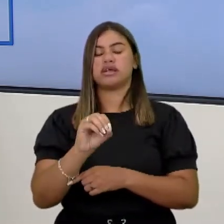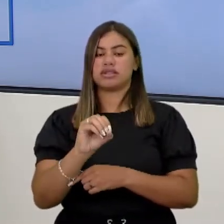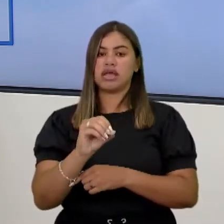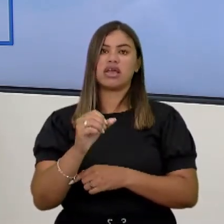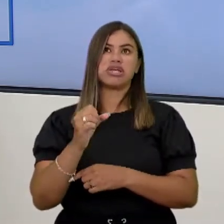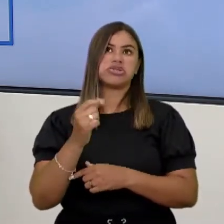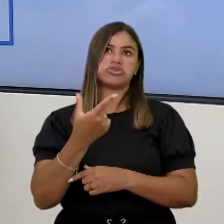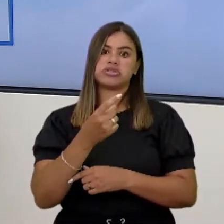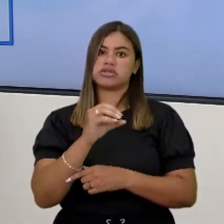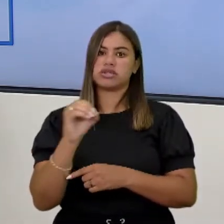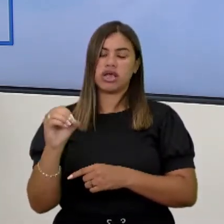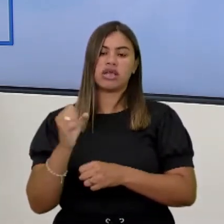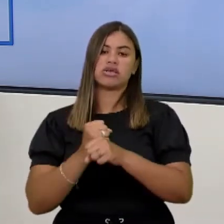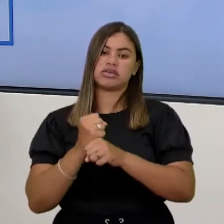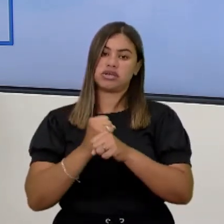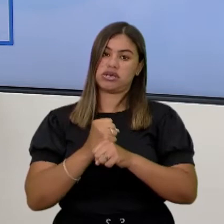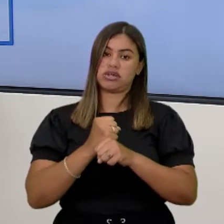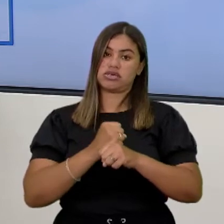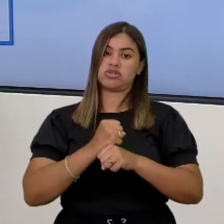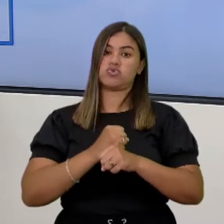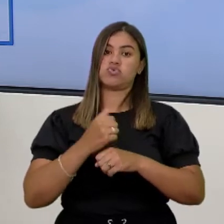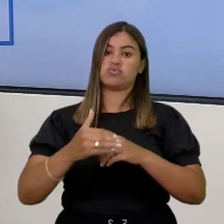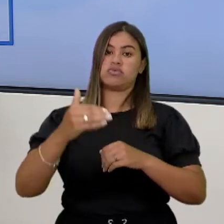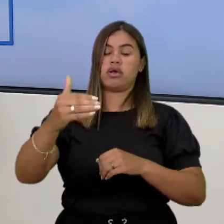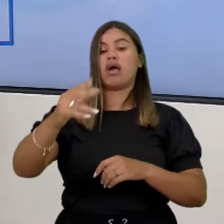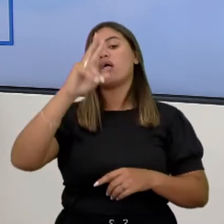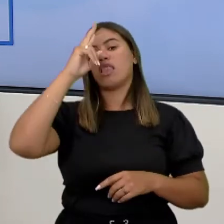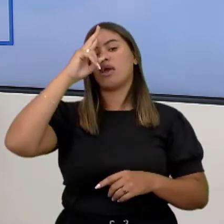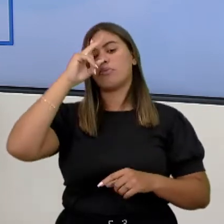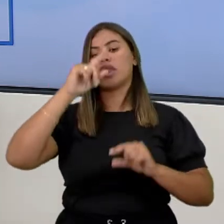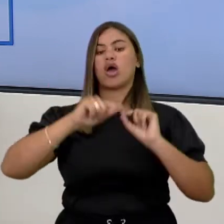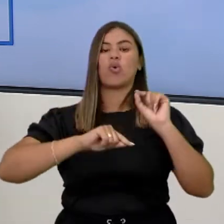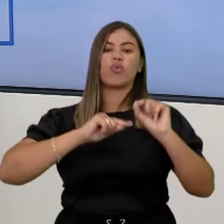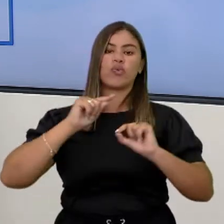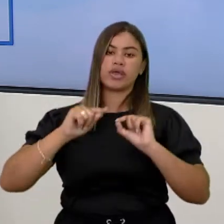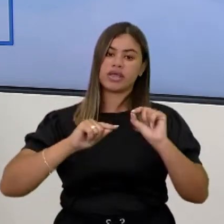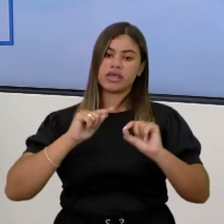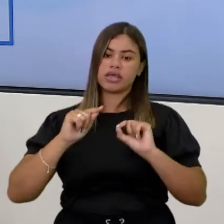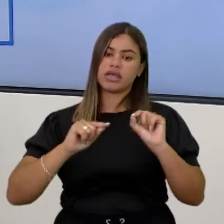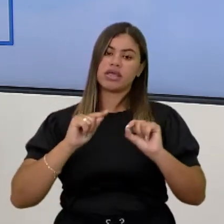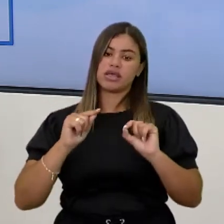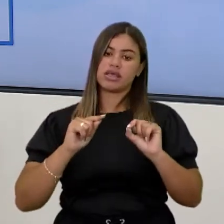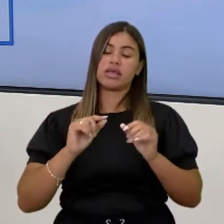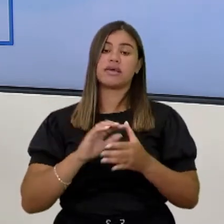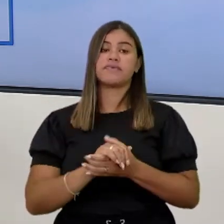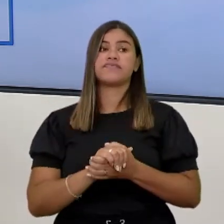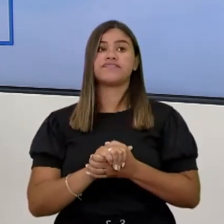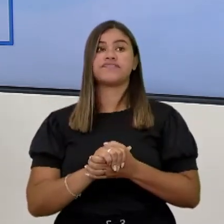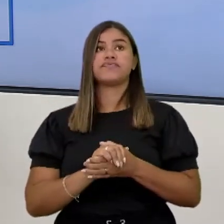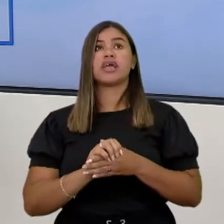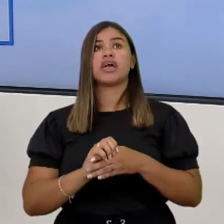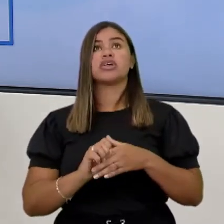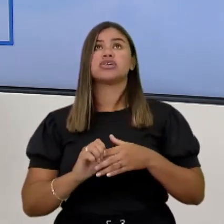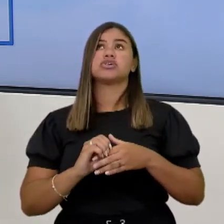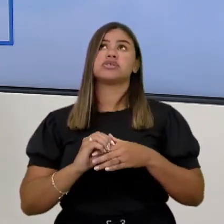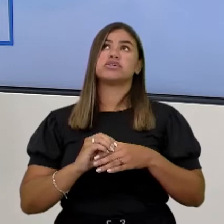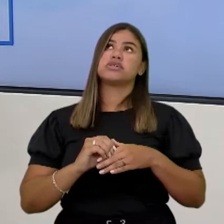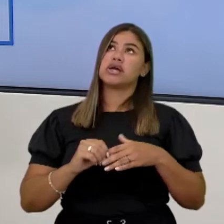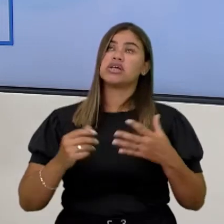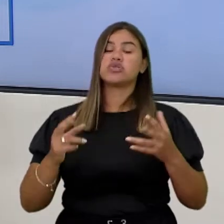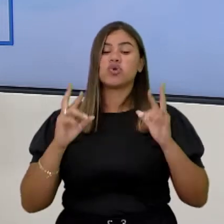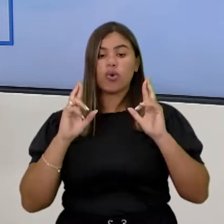aconteceu ontem, vão lembrar que iniciou-se um conflito. Espero que não se lembre que tenha sido algo que acabou muito rápido, sem